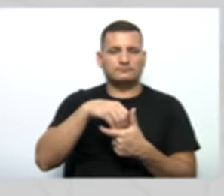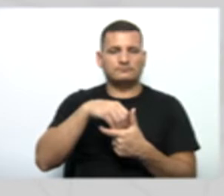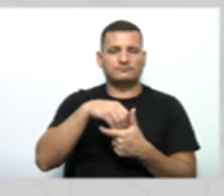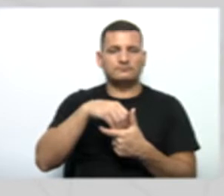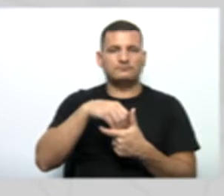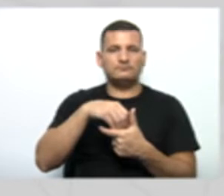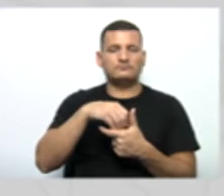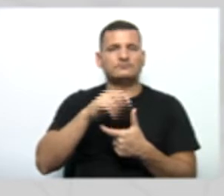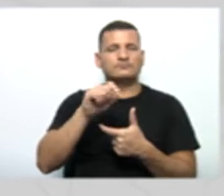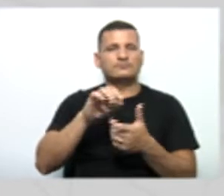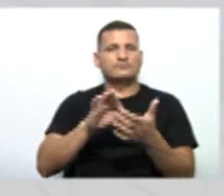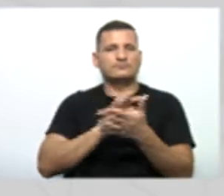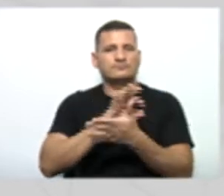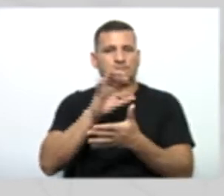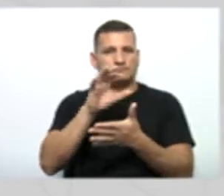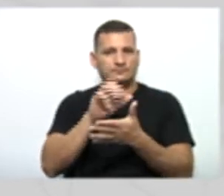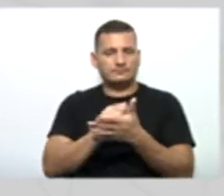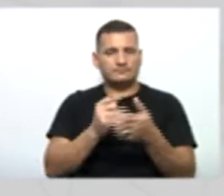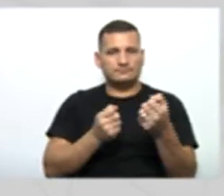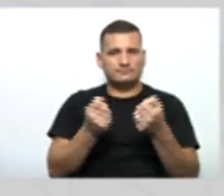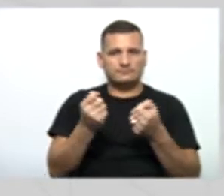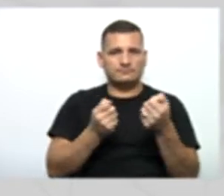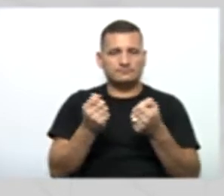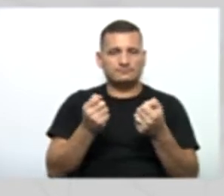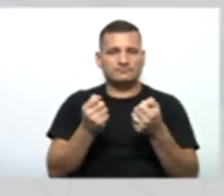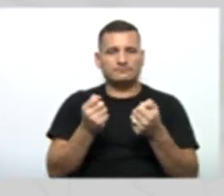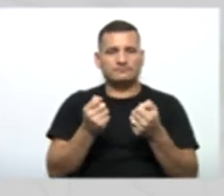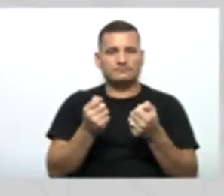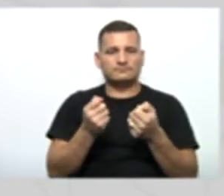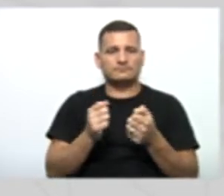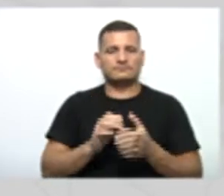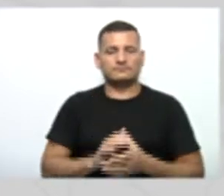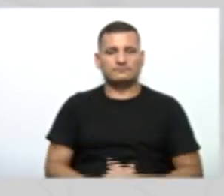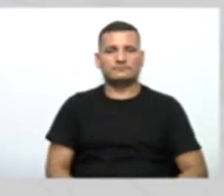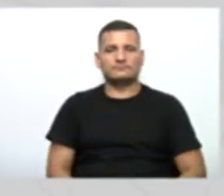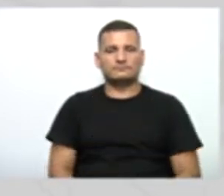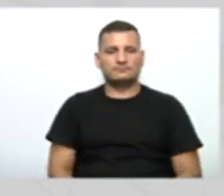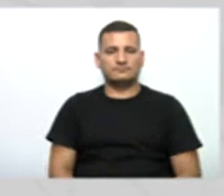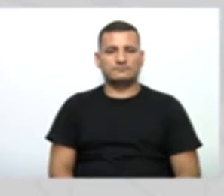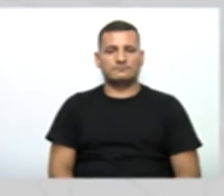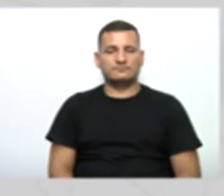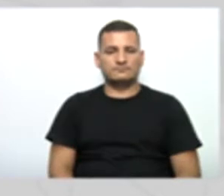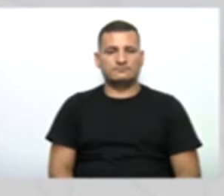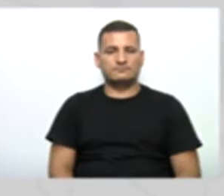cadastrar veículo, ó.